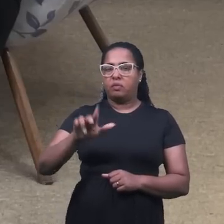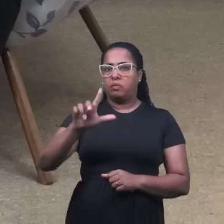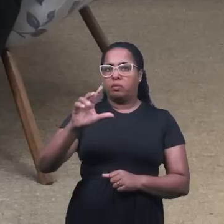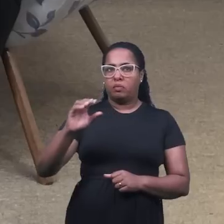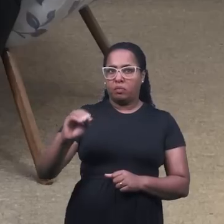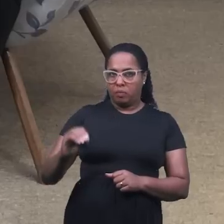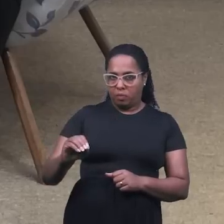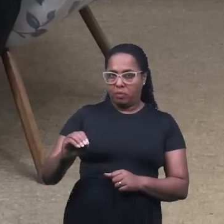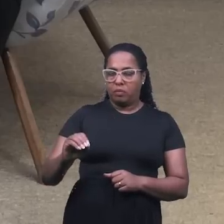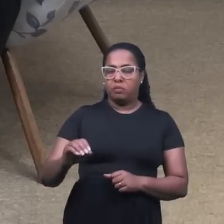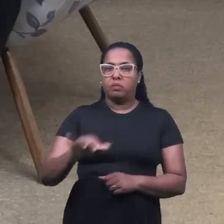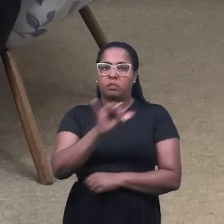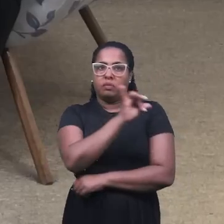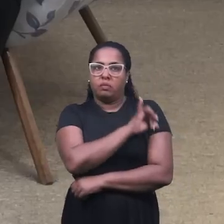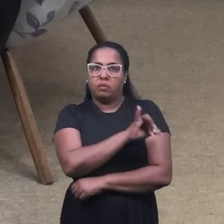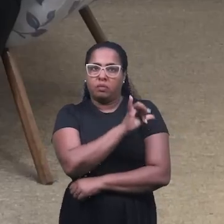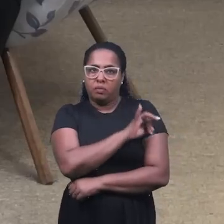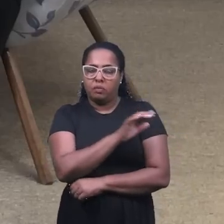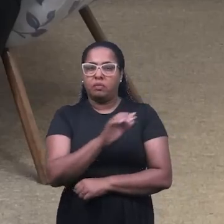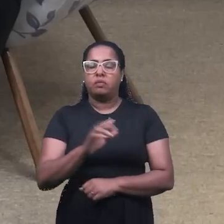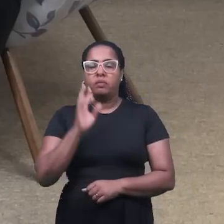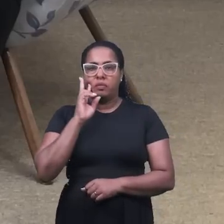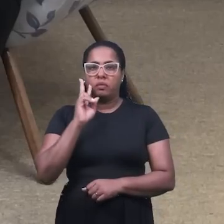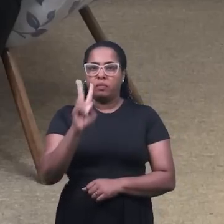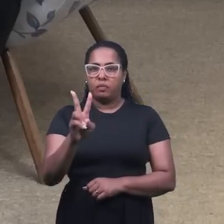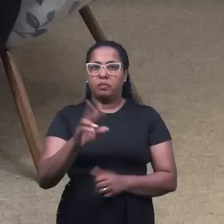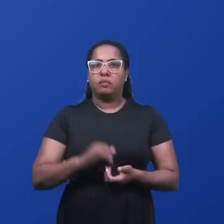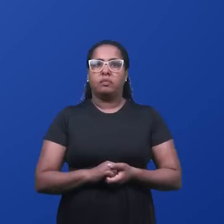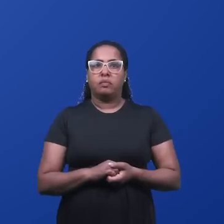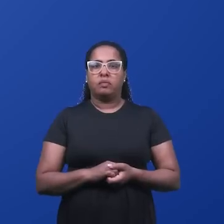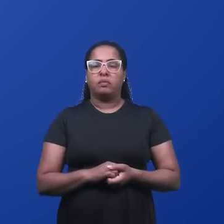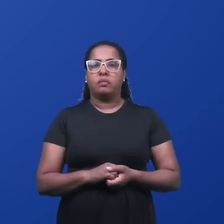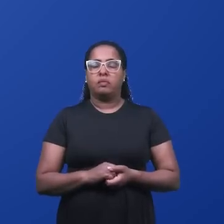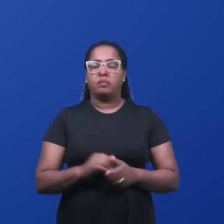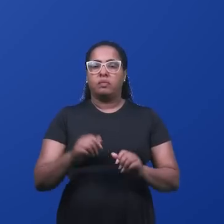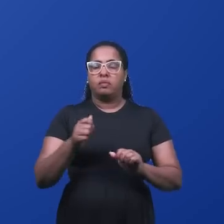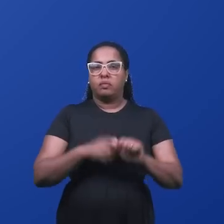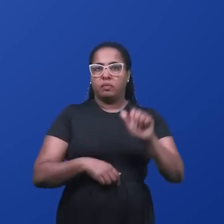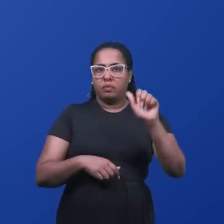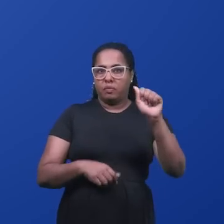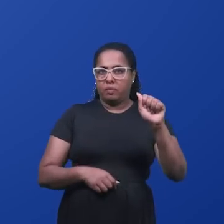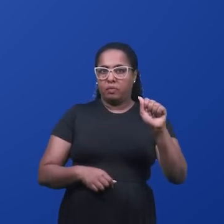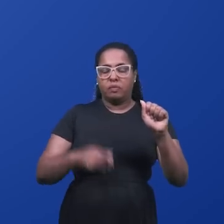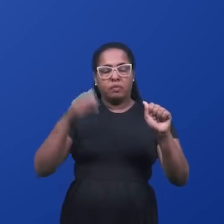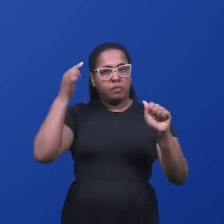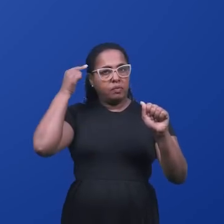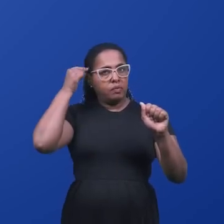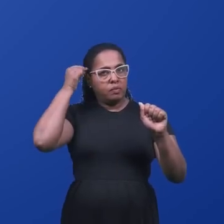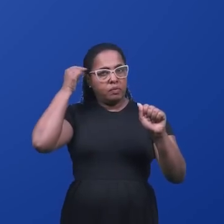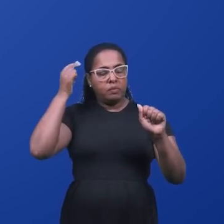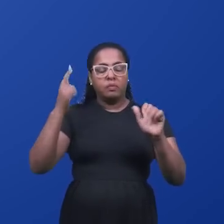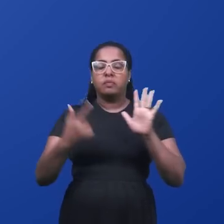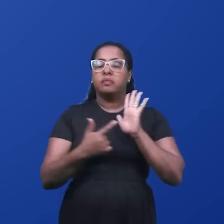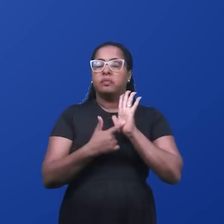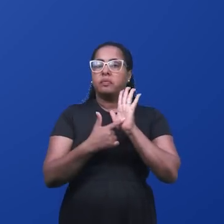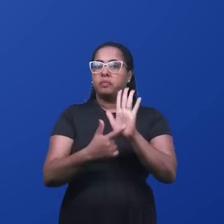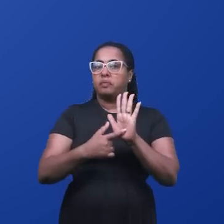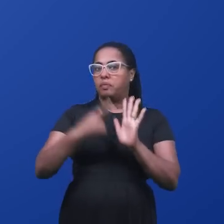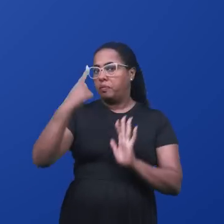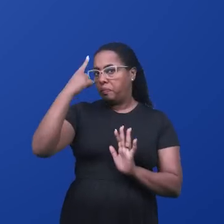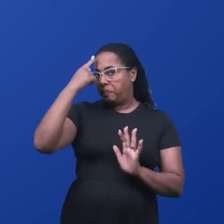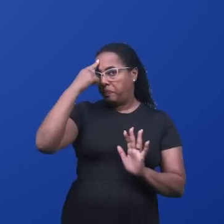Carvalho, de Barra Mansa, Rio de Janeiro. Vamos assisti-lo, então. A letra A, o teu cabelo. Fala